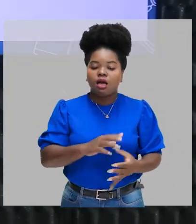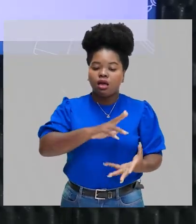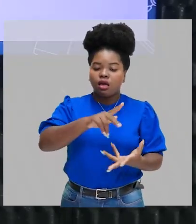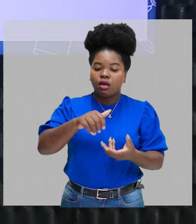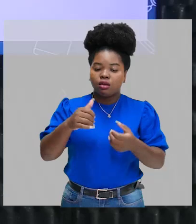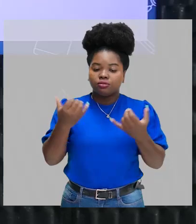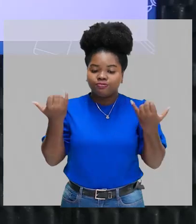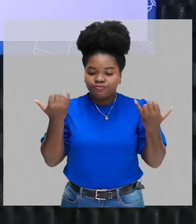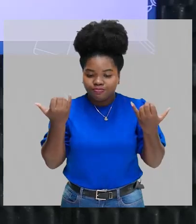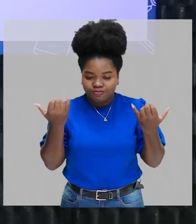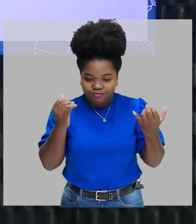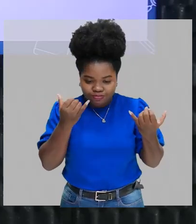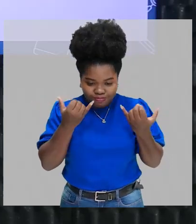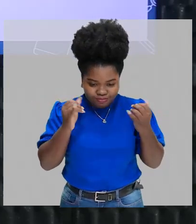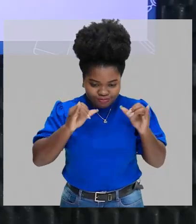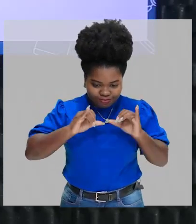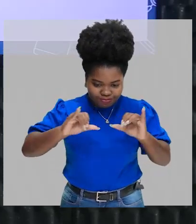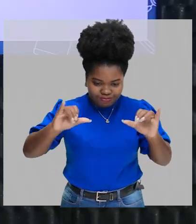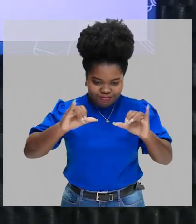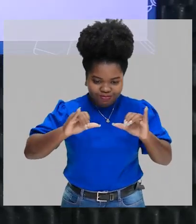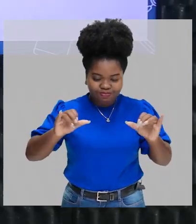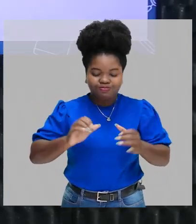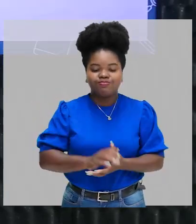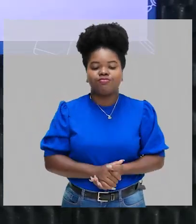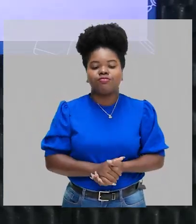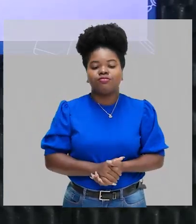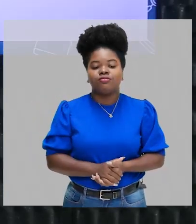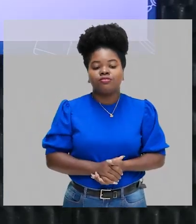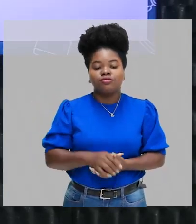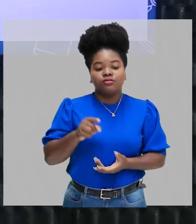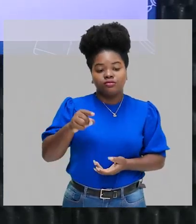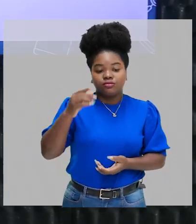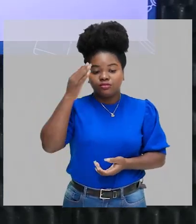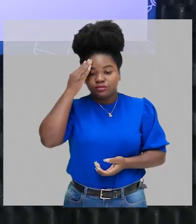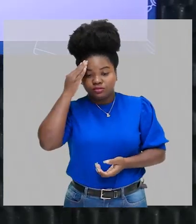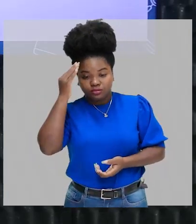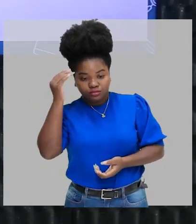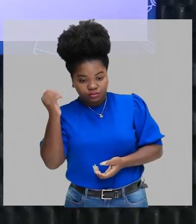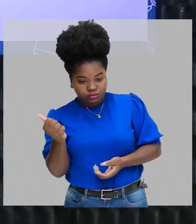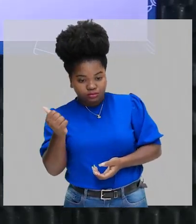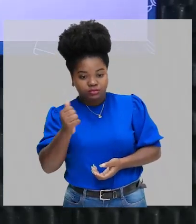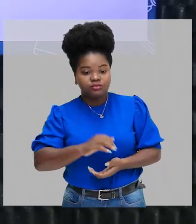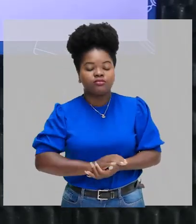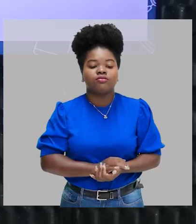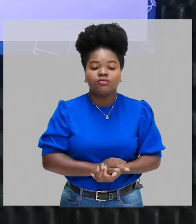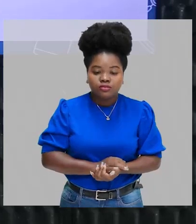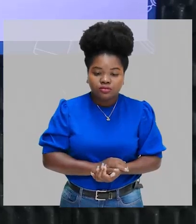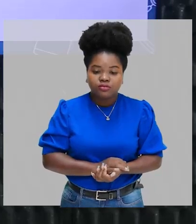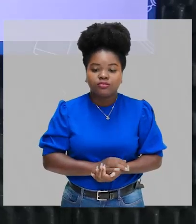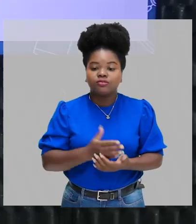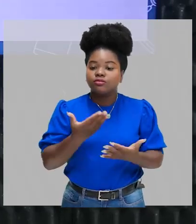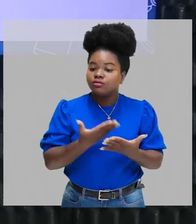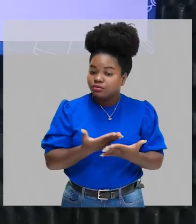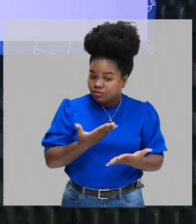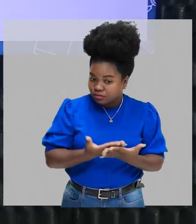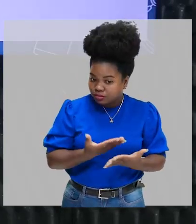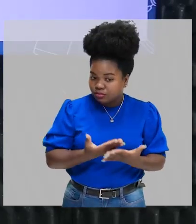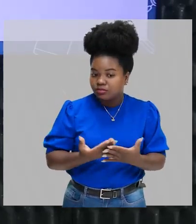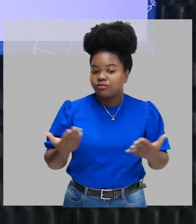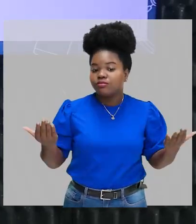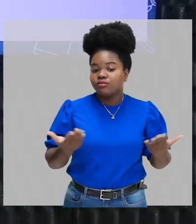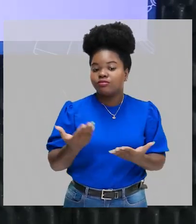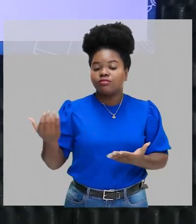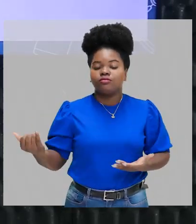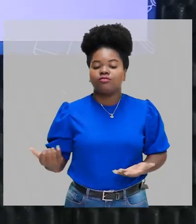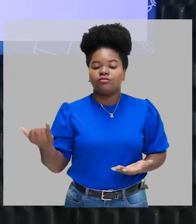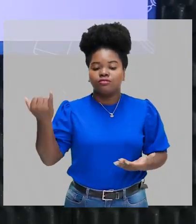de dicas. Já fica aí a postos para você anotar aquilo que eu falar na aula de hoje, que vai ser de suma importância para você entender